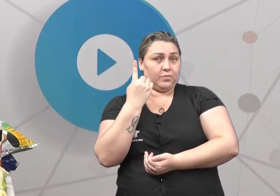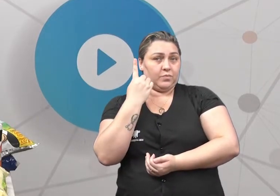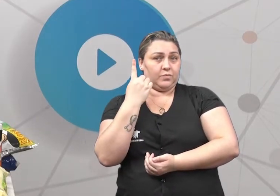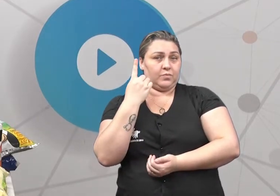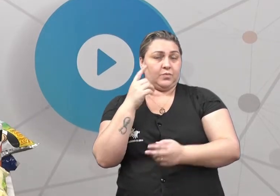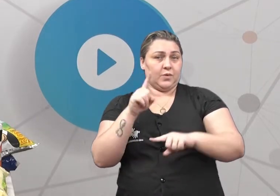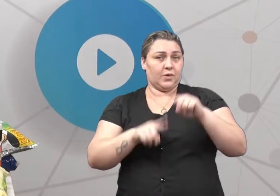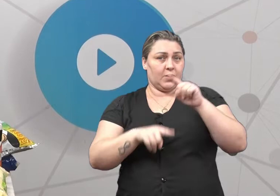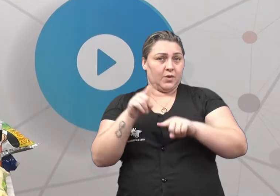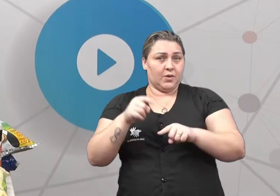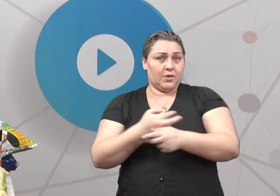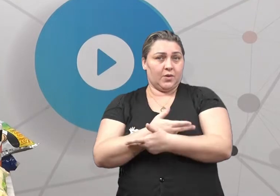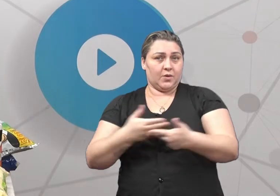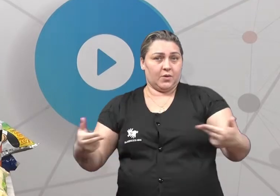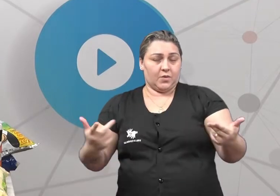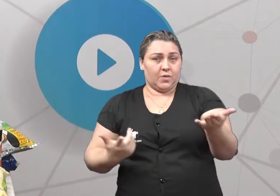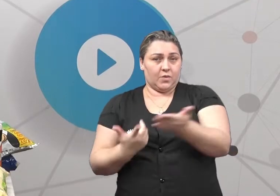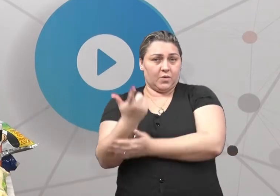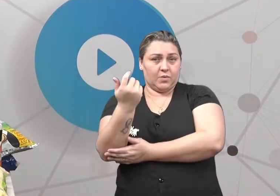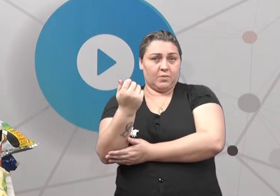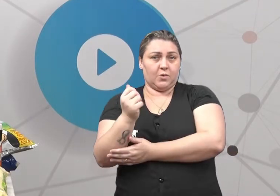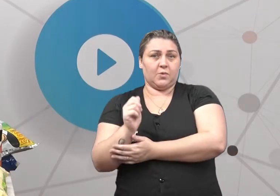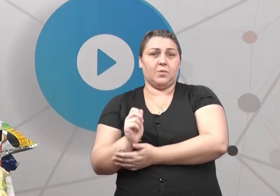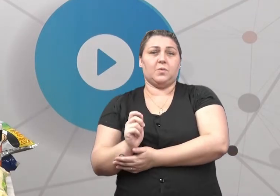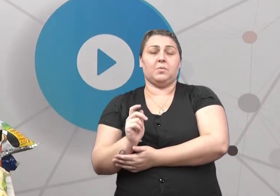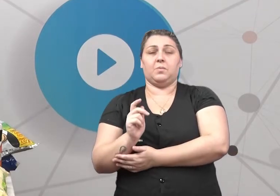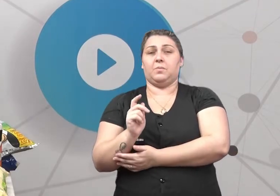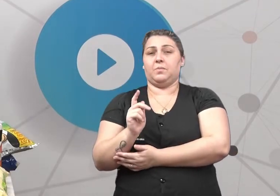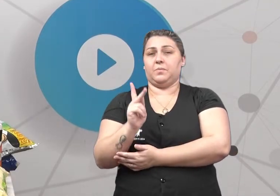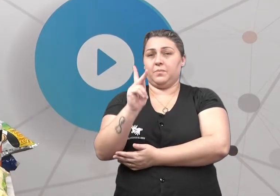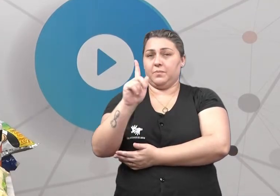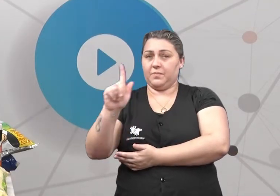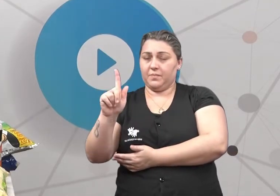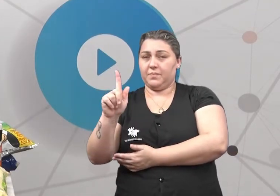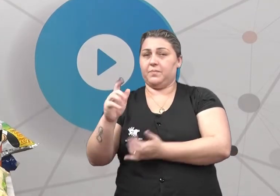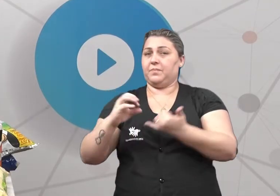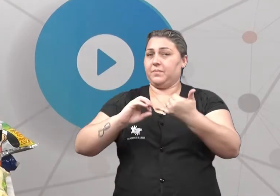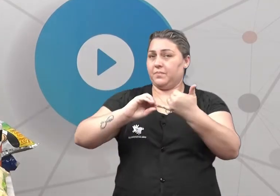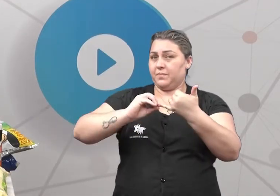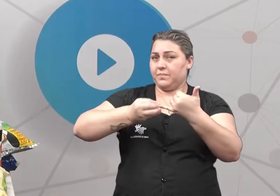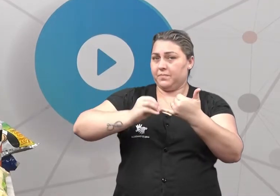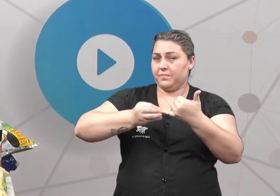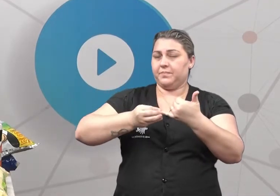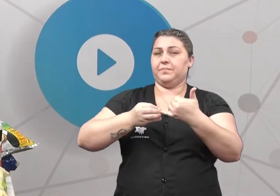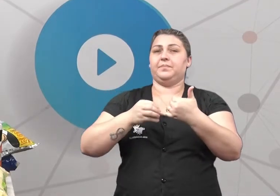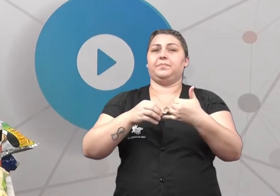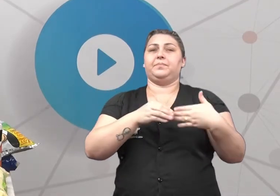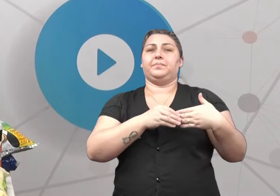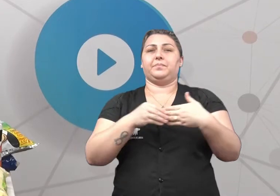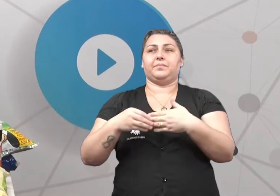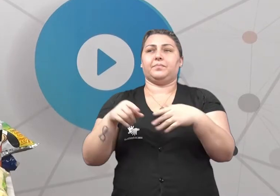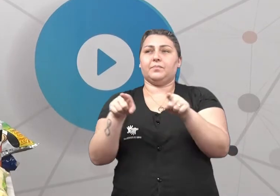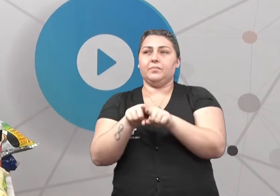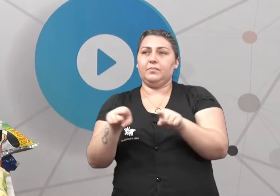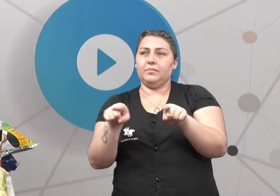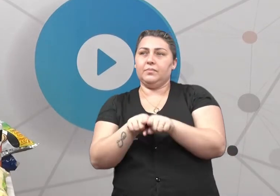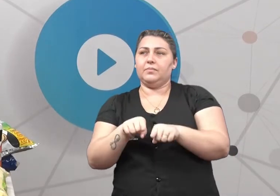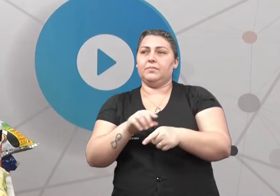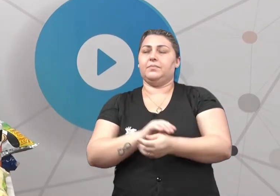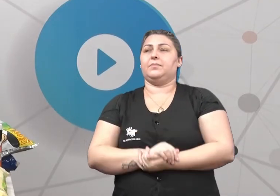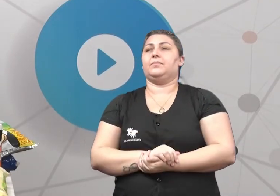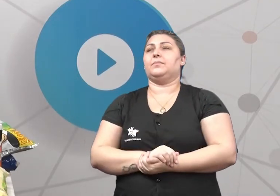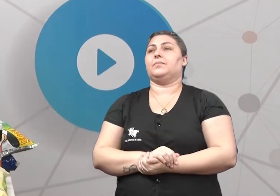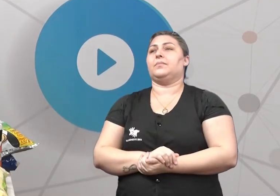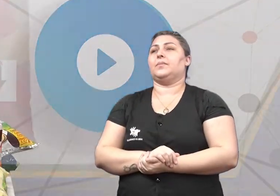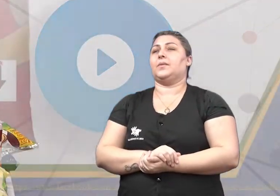de produto que a gente compra por quilo é o feijão. Temos também que nós compramos por quilo,